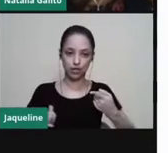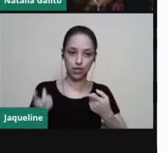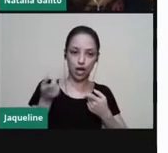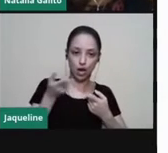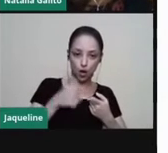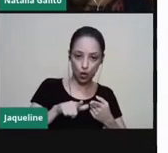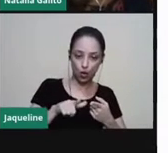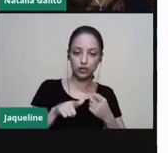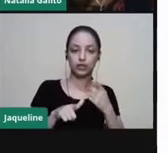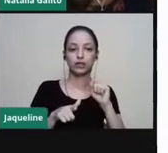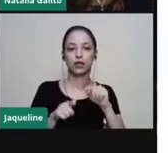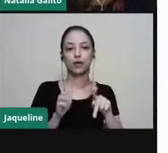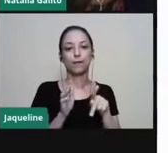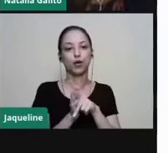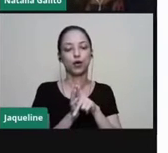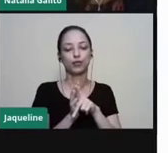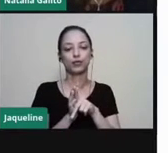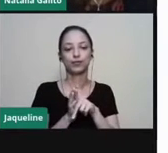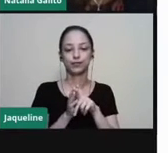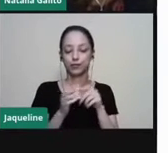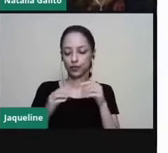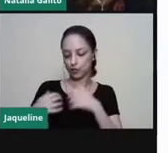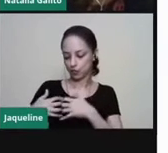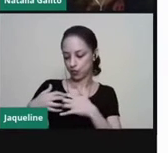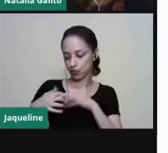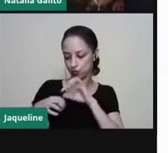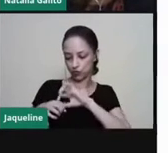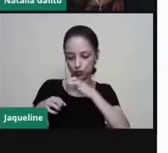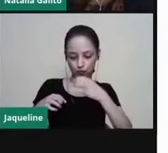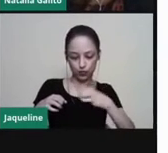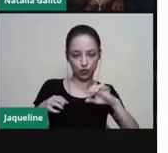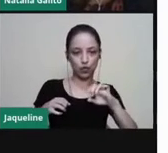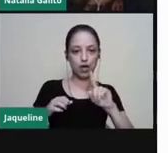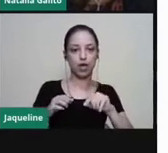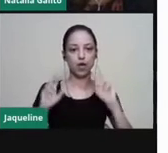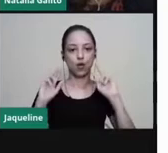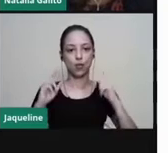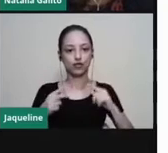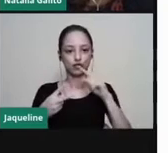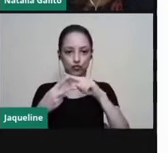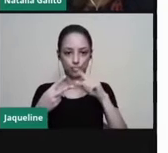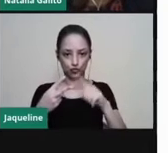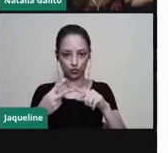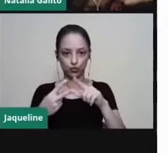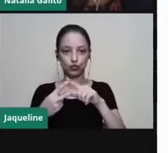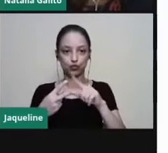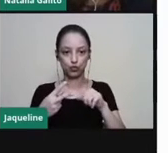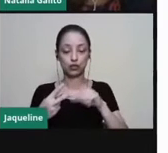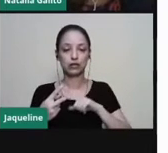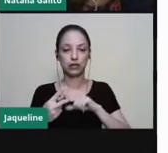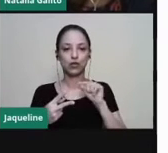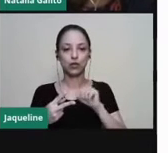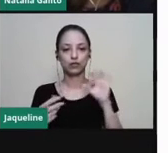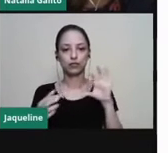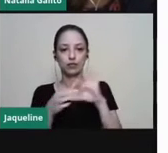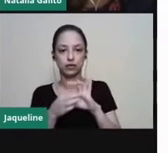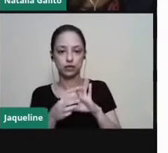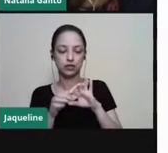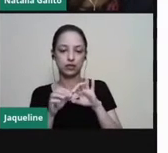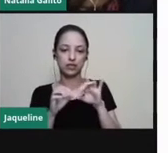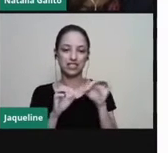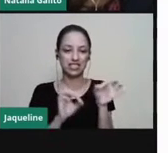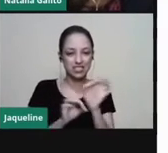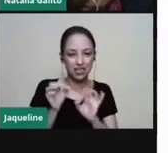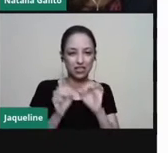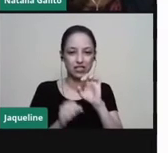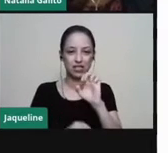células endoteliais de aorta humana. Esses 2 tipos celulares, eles têm uma similaridade muito grande com células endoteliais, né? Tem um aspecto